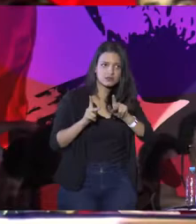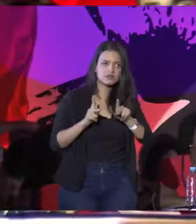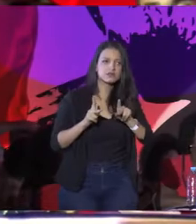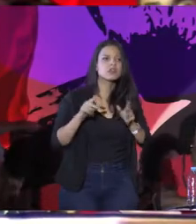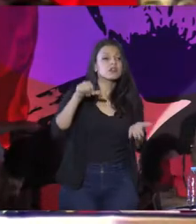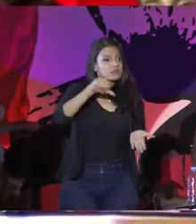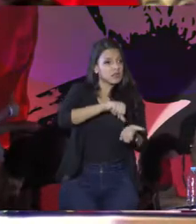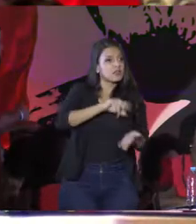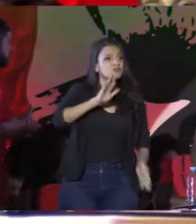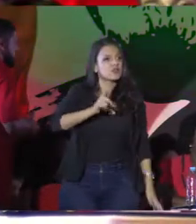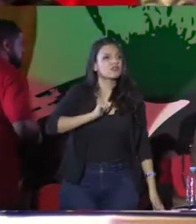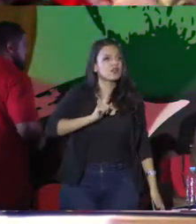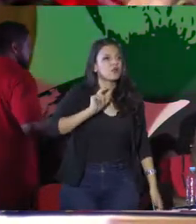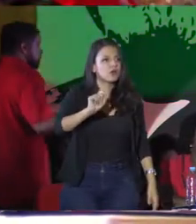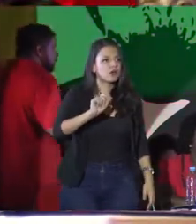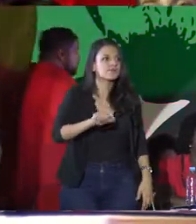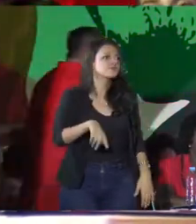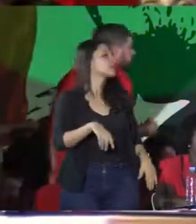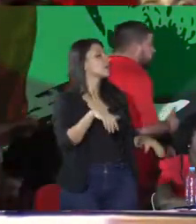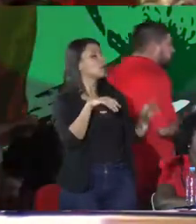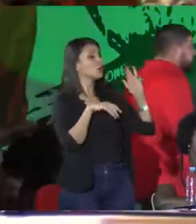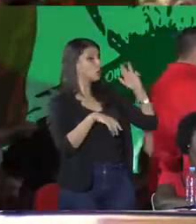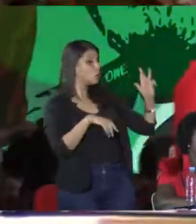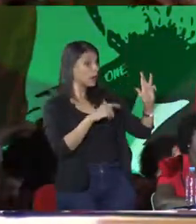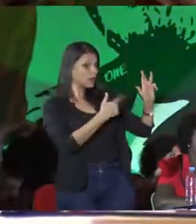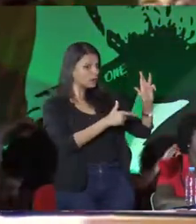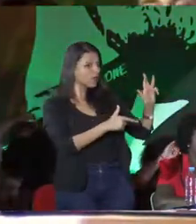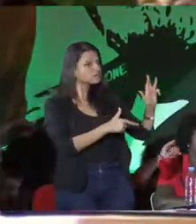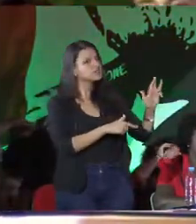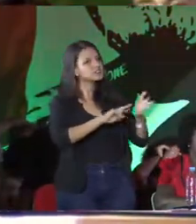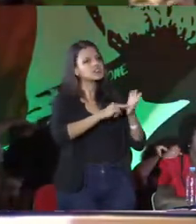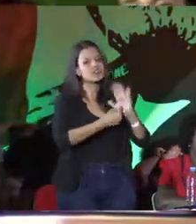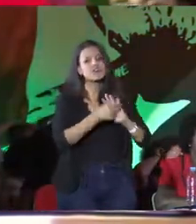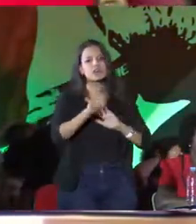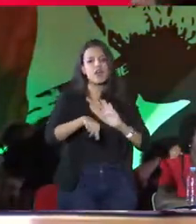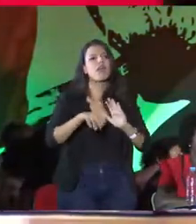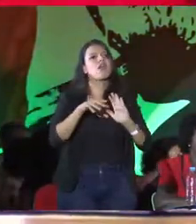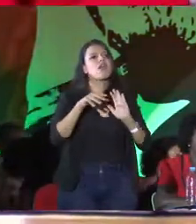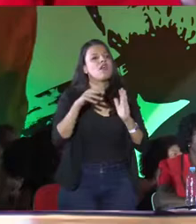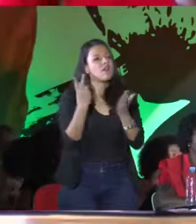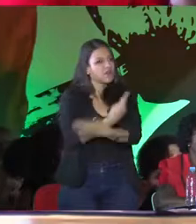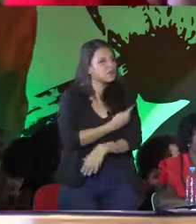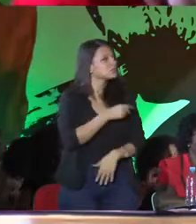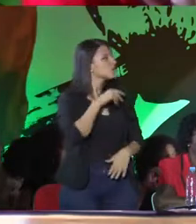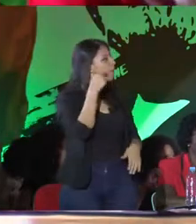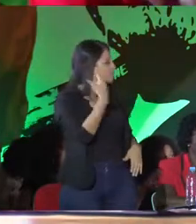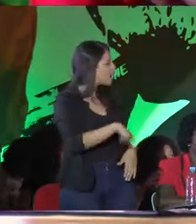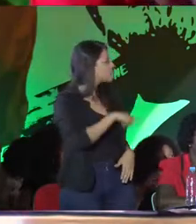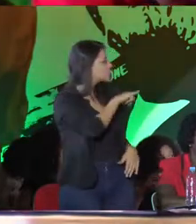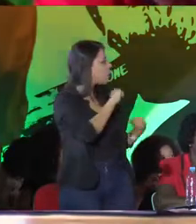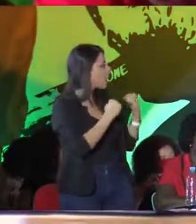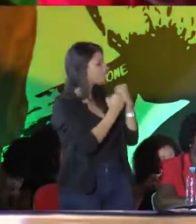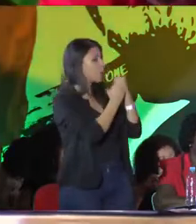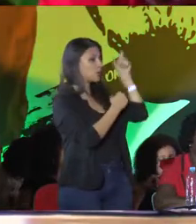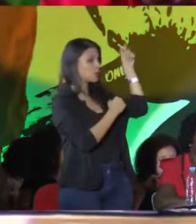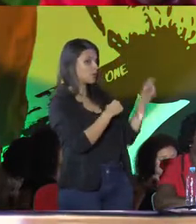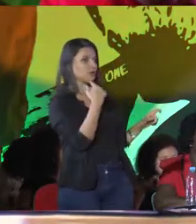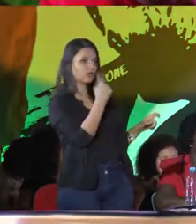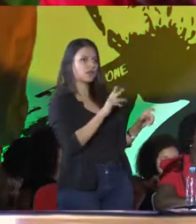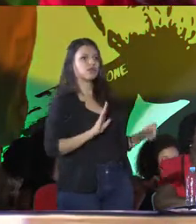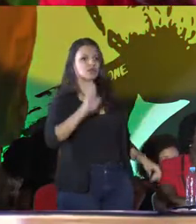no sentido de que a eleição sem Lula é fraude, como de total apoio à candidatura do nosso companheiro Lula.